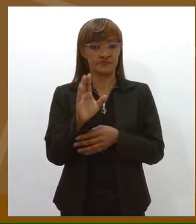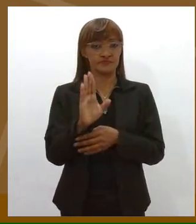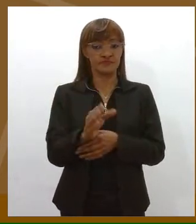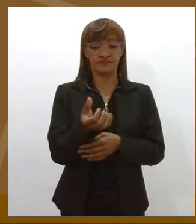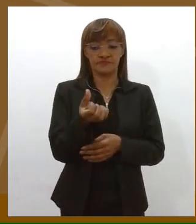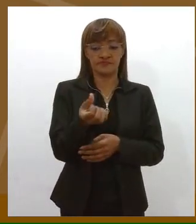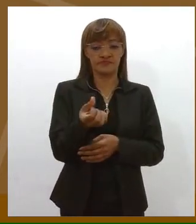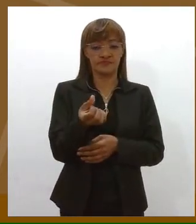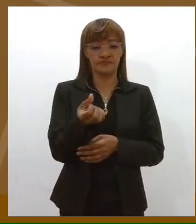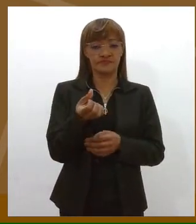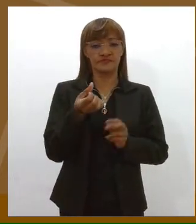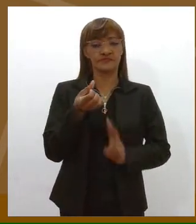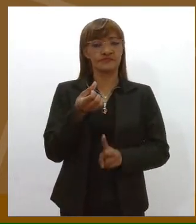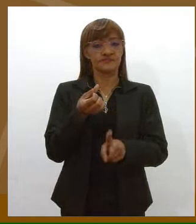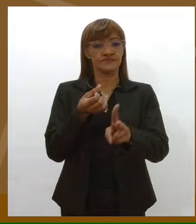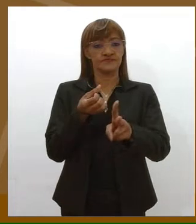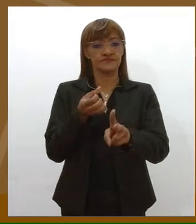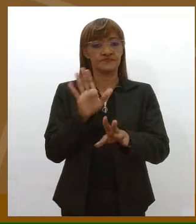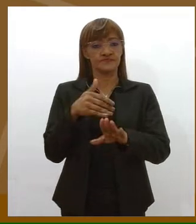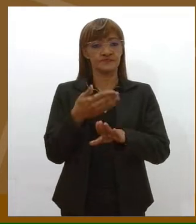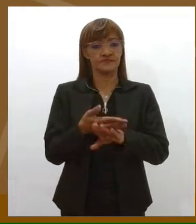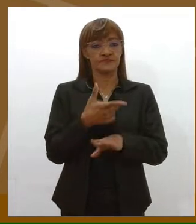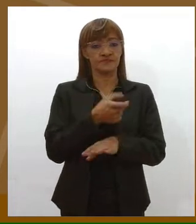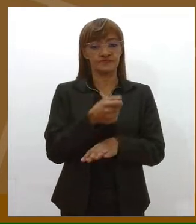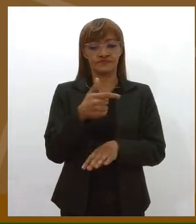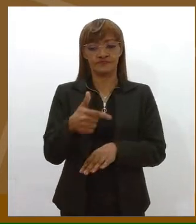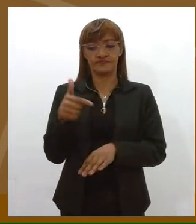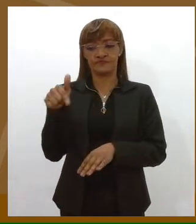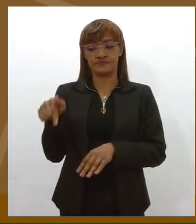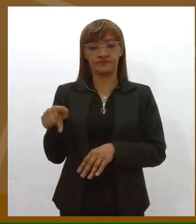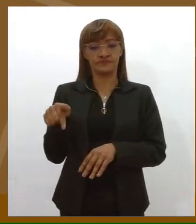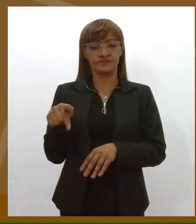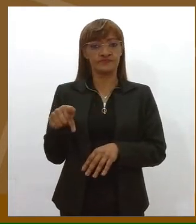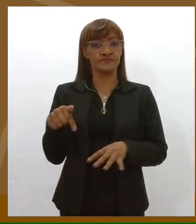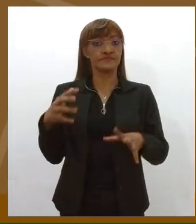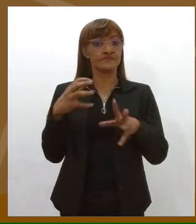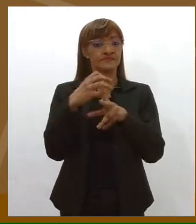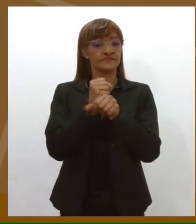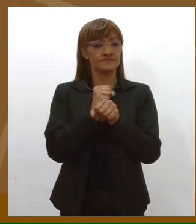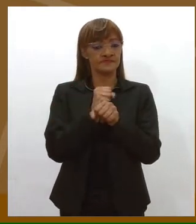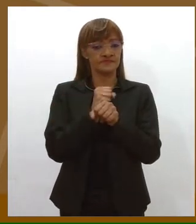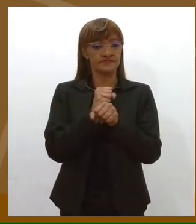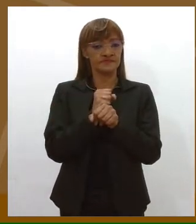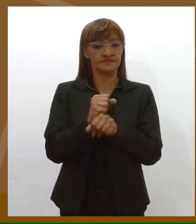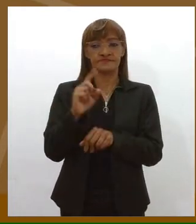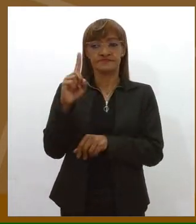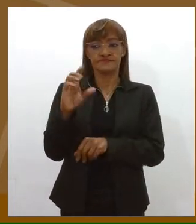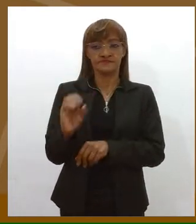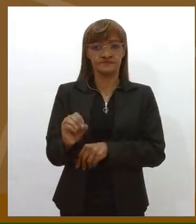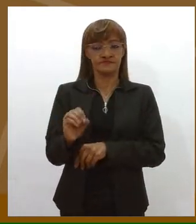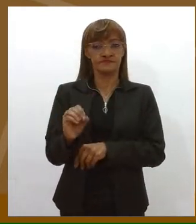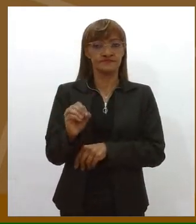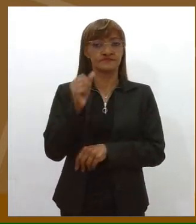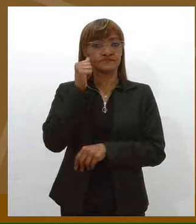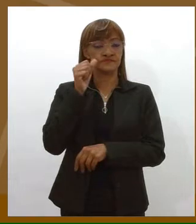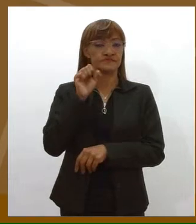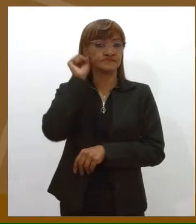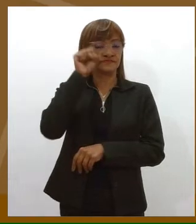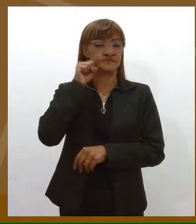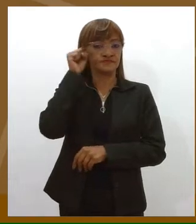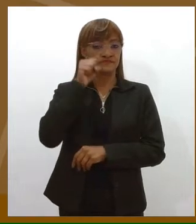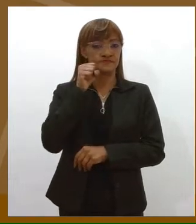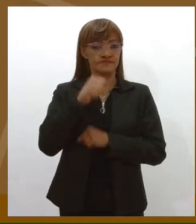mantêm-se no cargo até 2027. Somada às eleitas, serão 10 senadoras a partir de 2023,